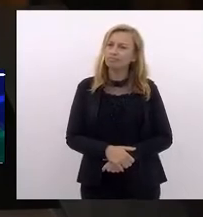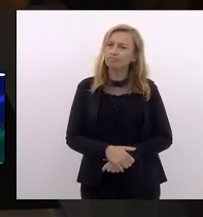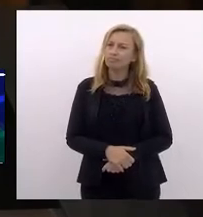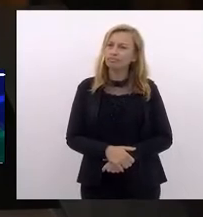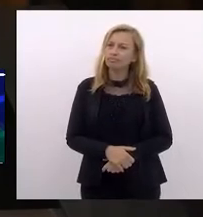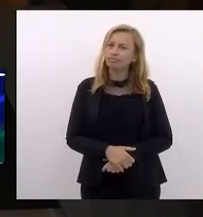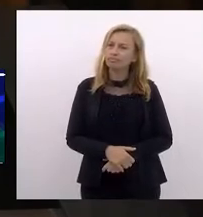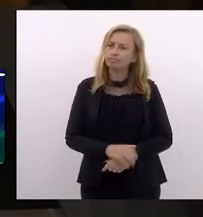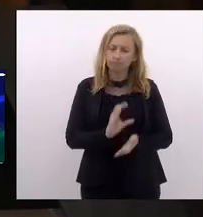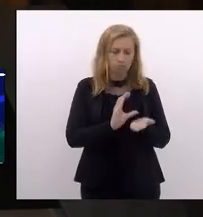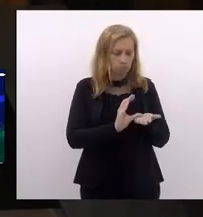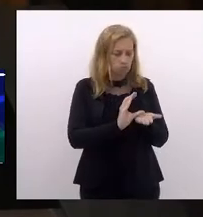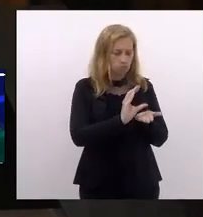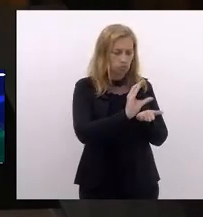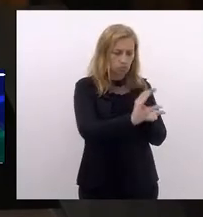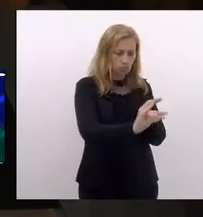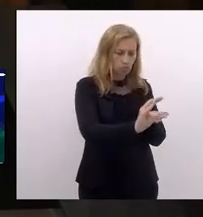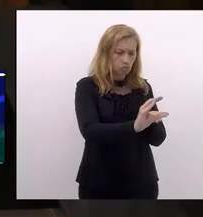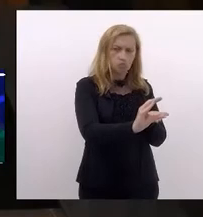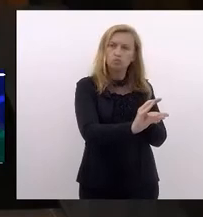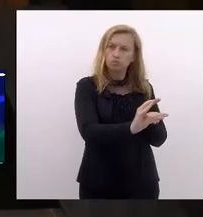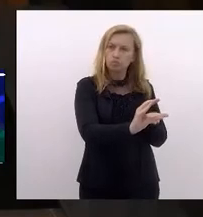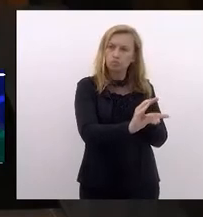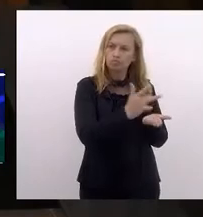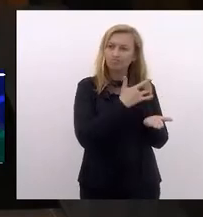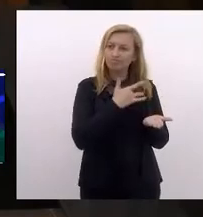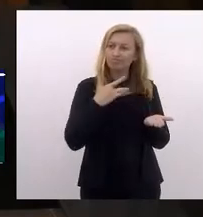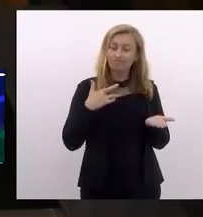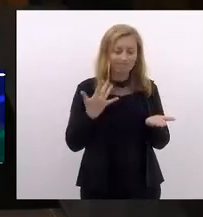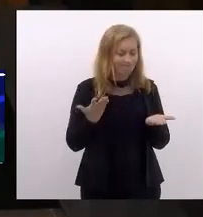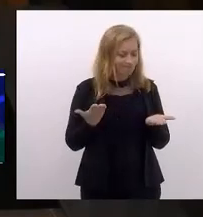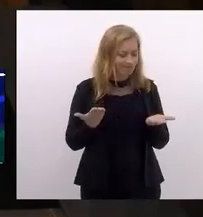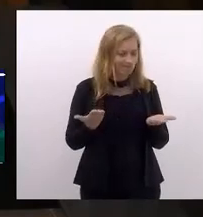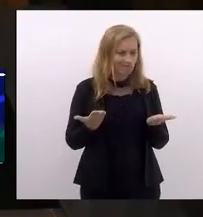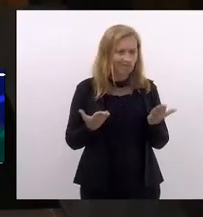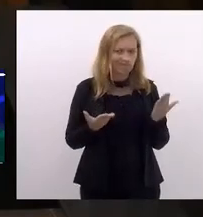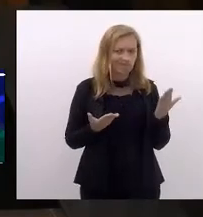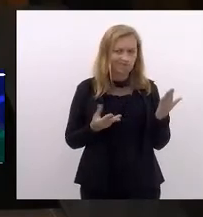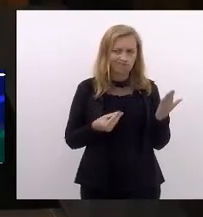é de aplicar recursos da Saúde